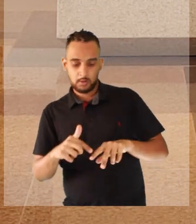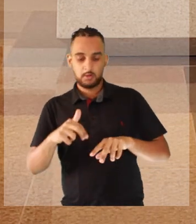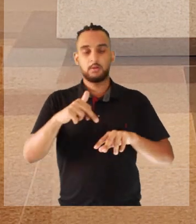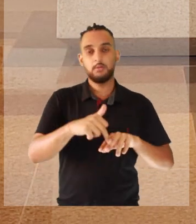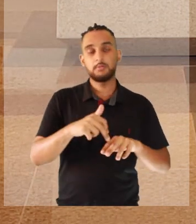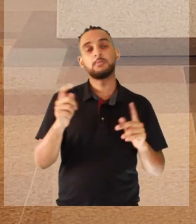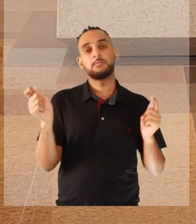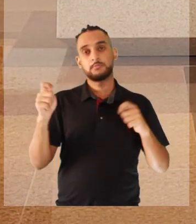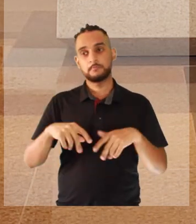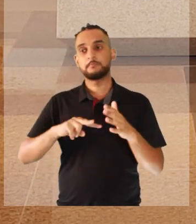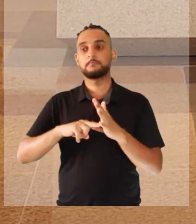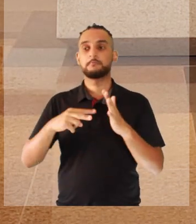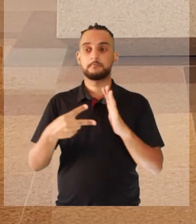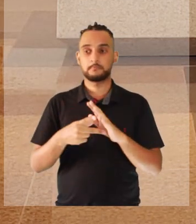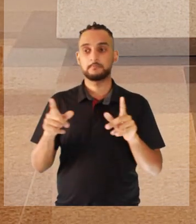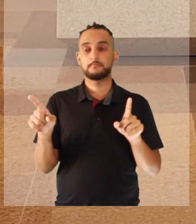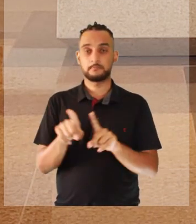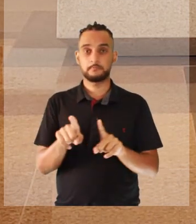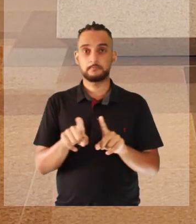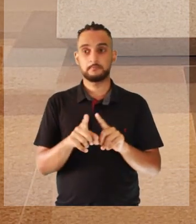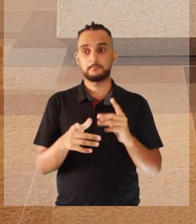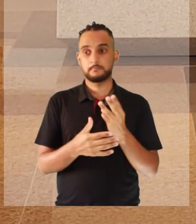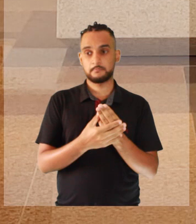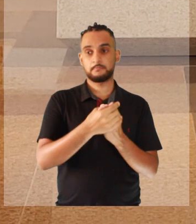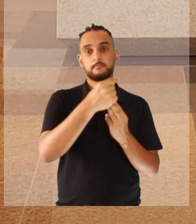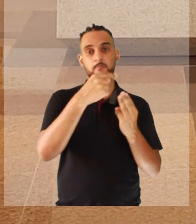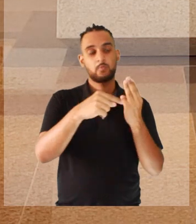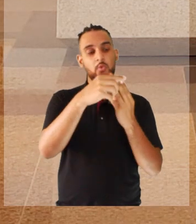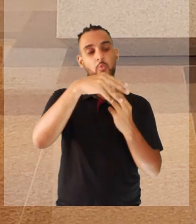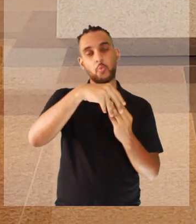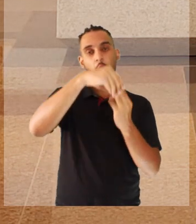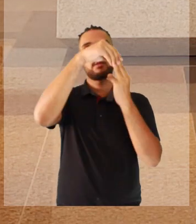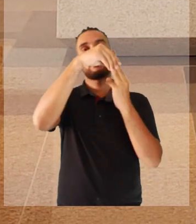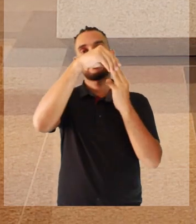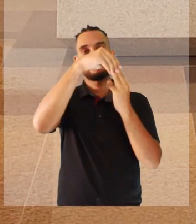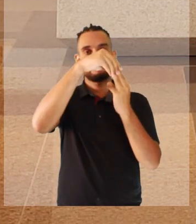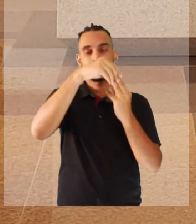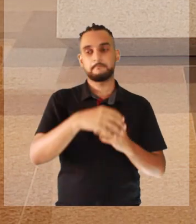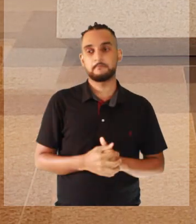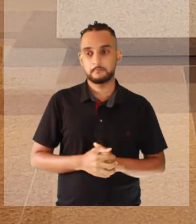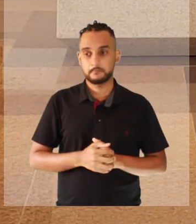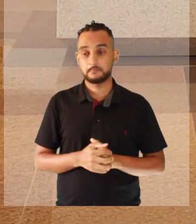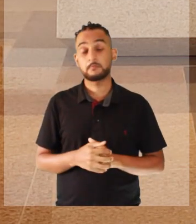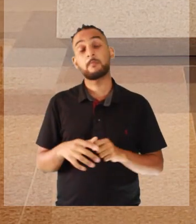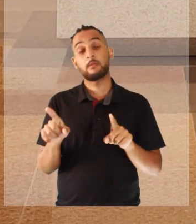com 1 degrau. Pode significar também, a Trindade é uma só